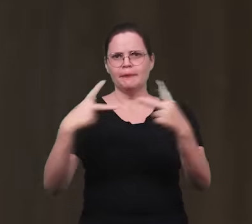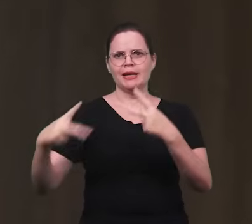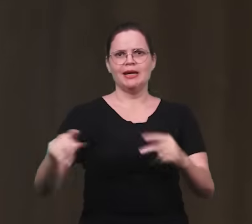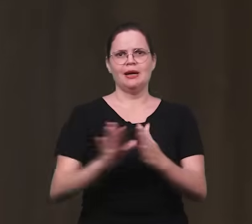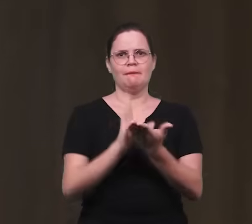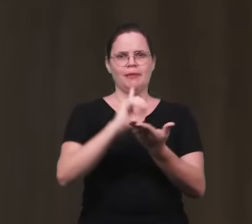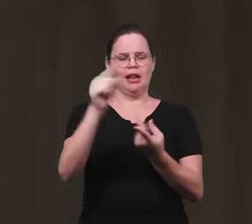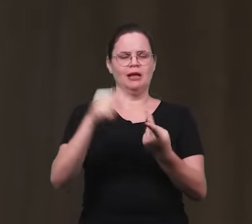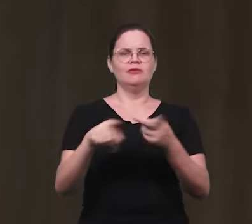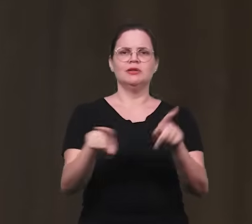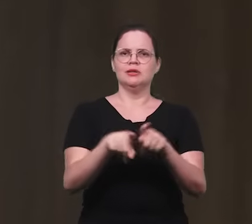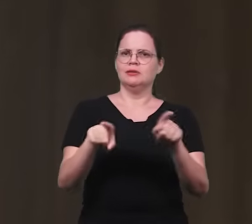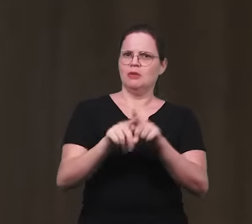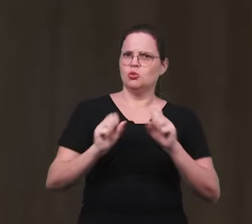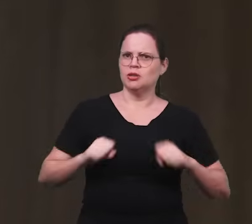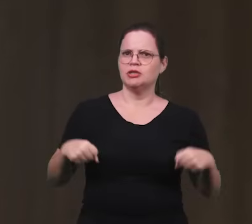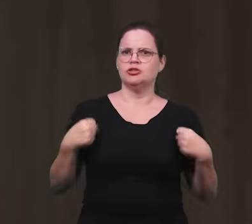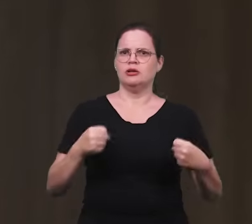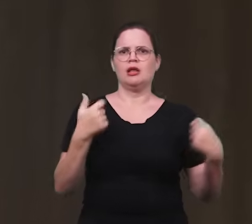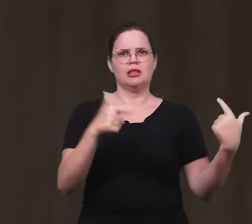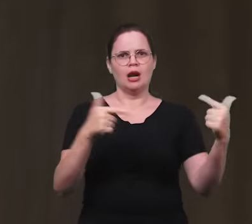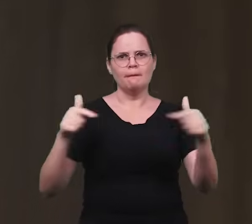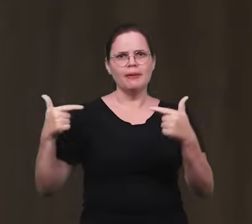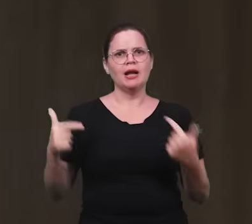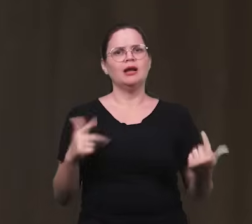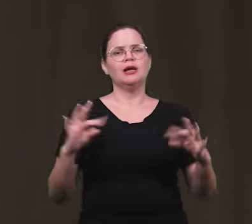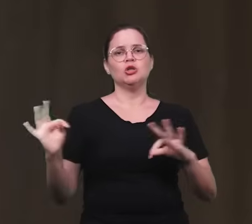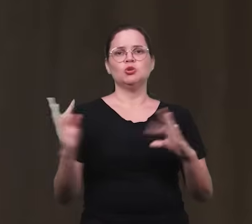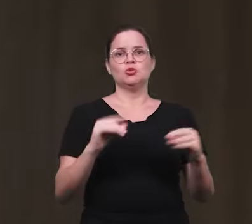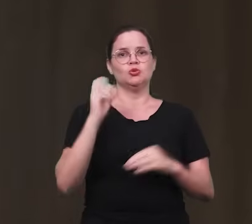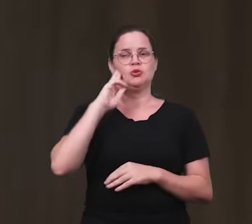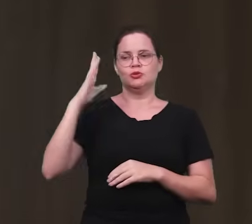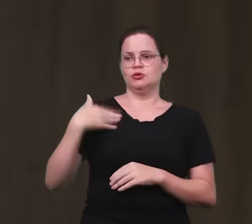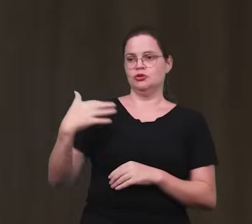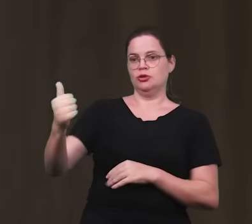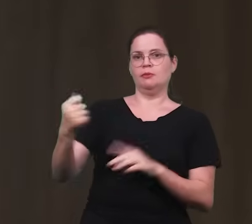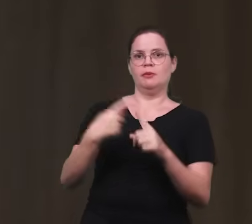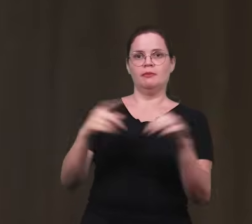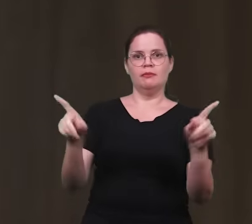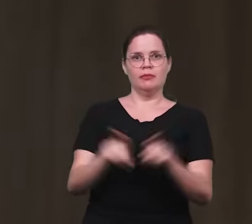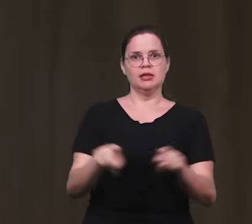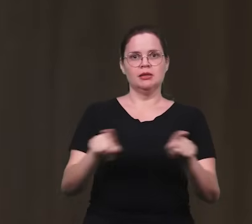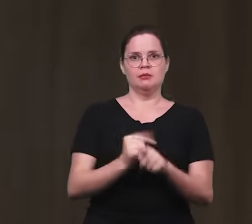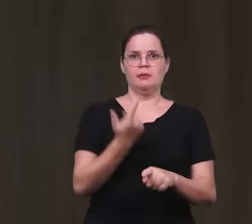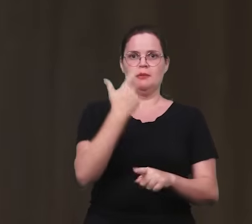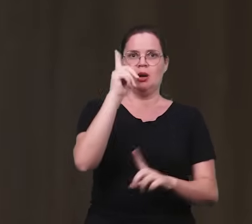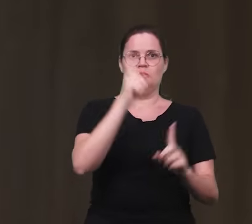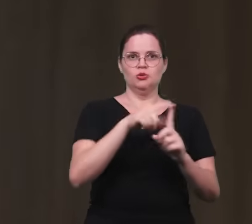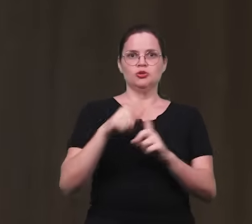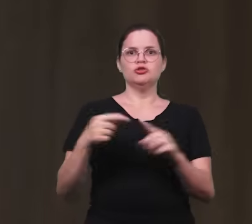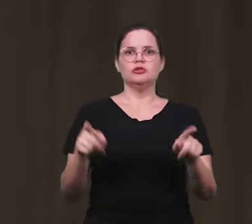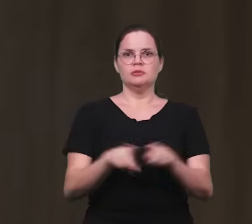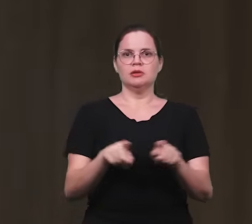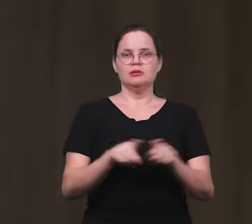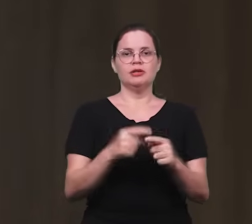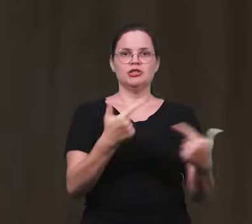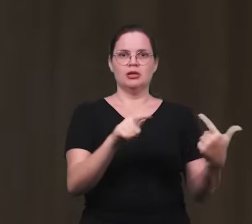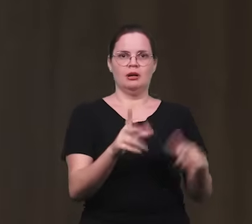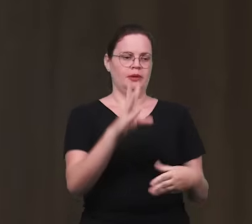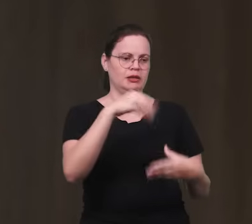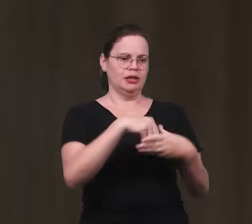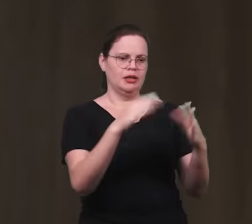em nos dedicarmos no serviço em que Deus nos chamar, mas também para outros tipos de trabalho, é o trabalho com a nossa casa,